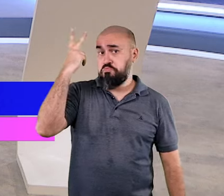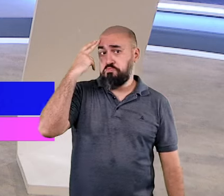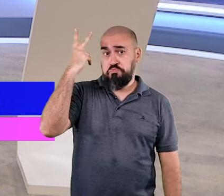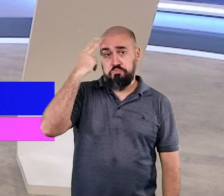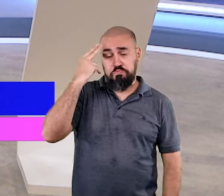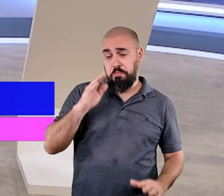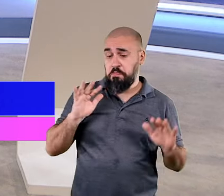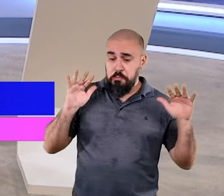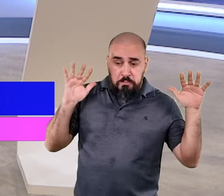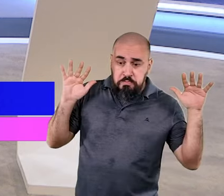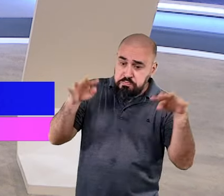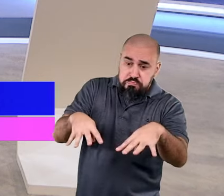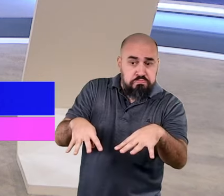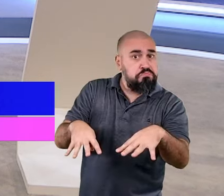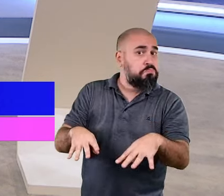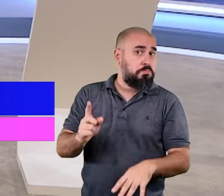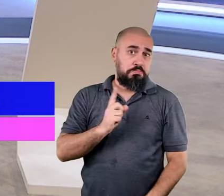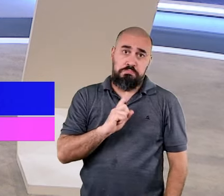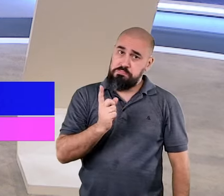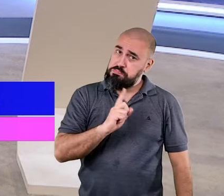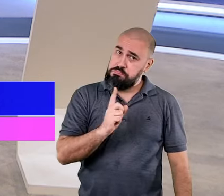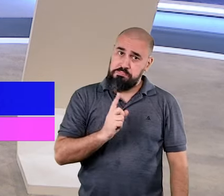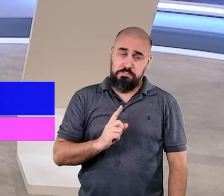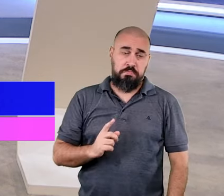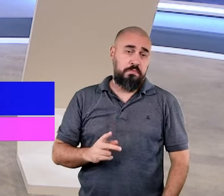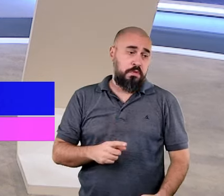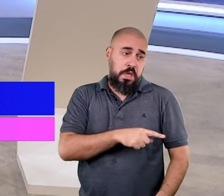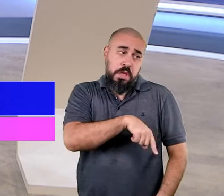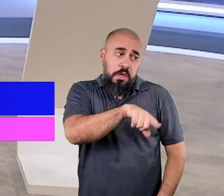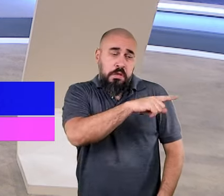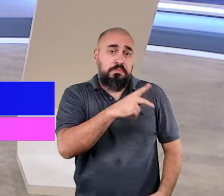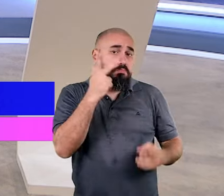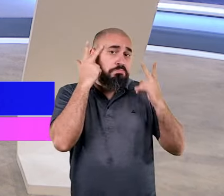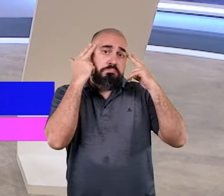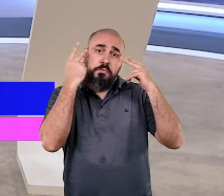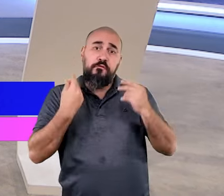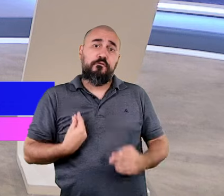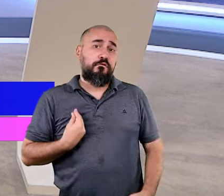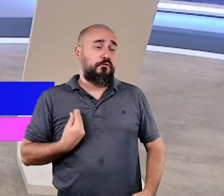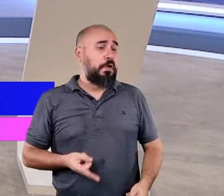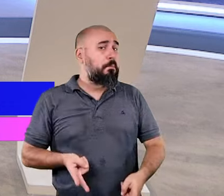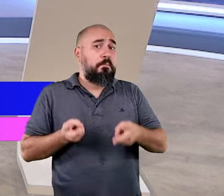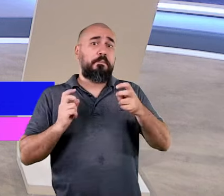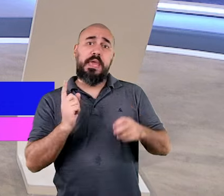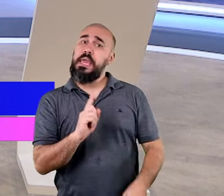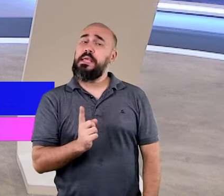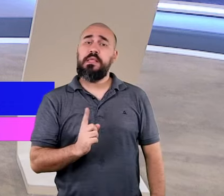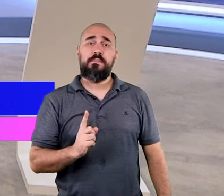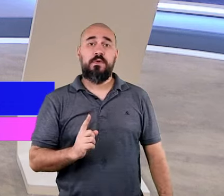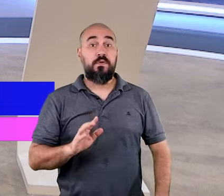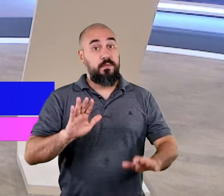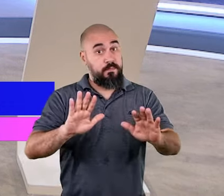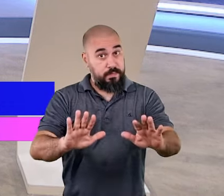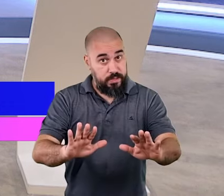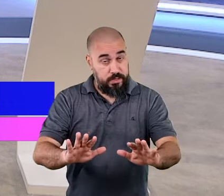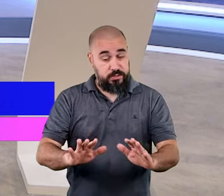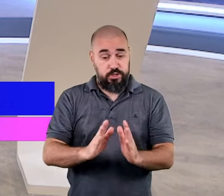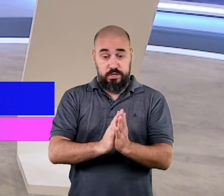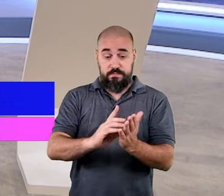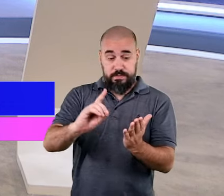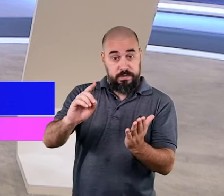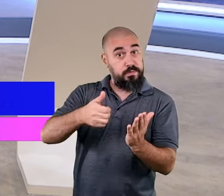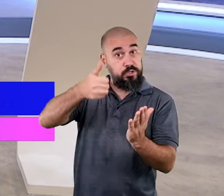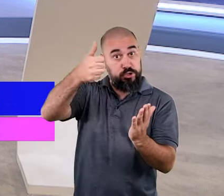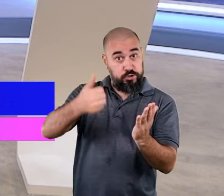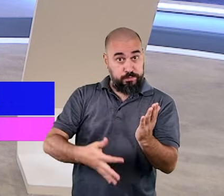muitas pessoas. Muitos nem perceberam o que estava acontecendo. Não é o que a Bíblia diz que